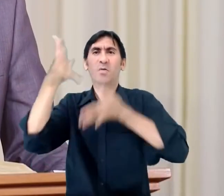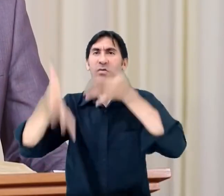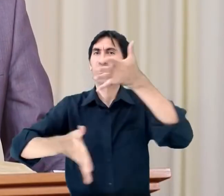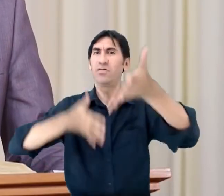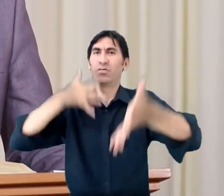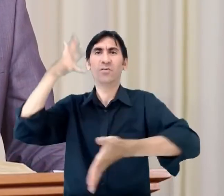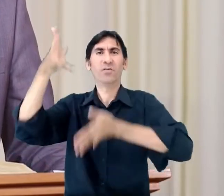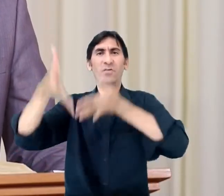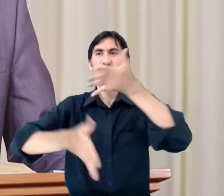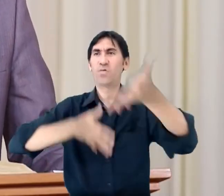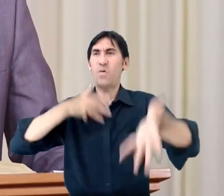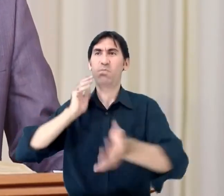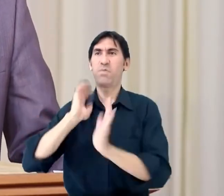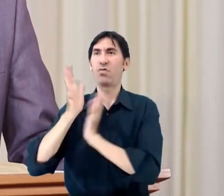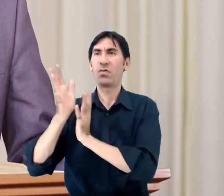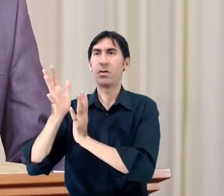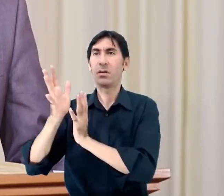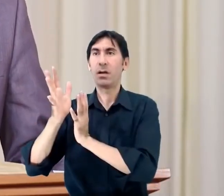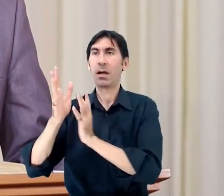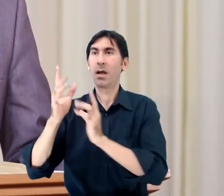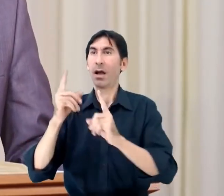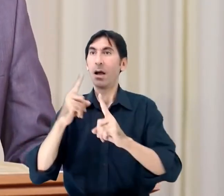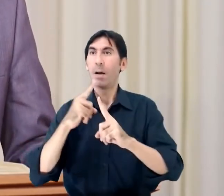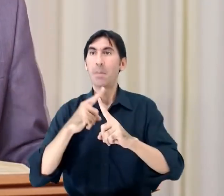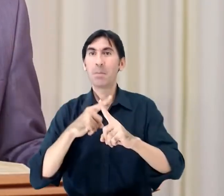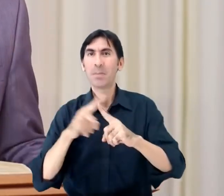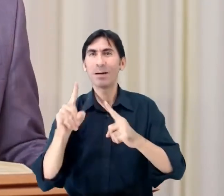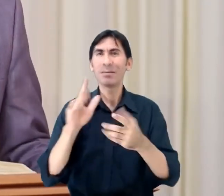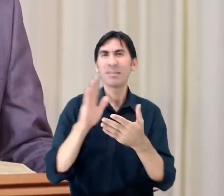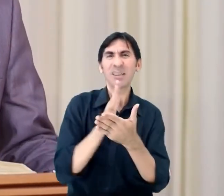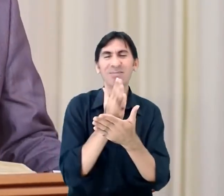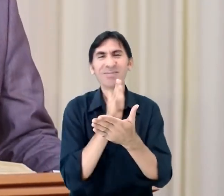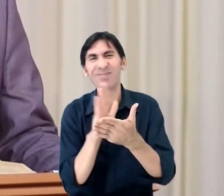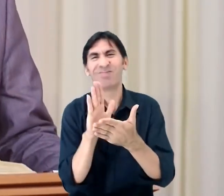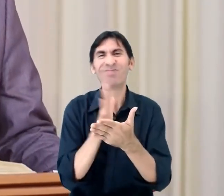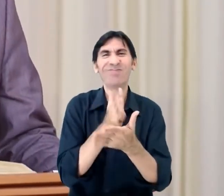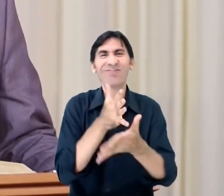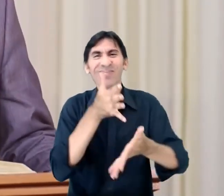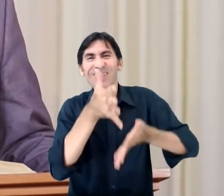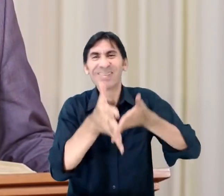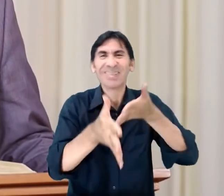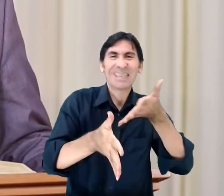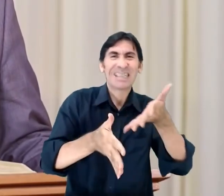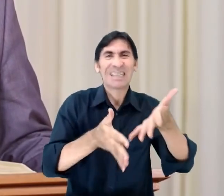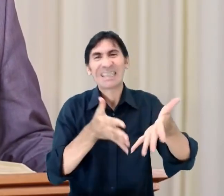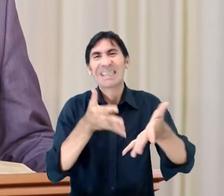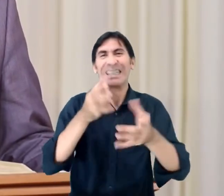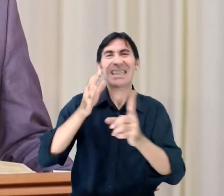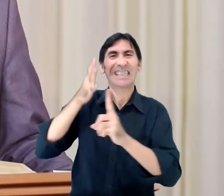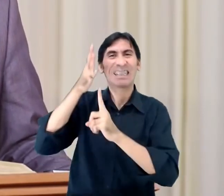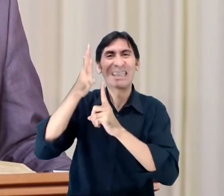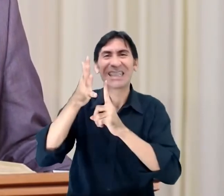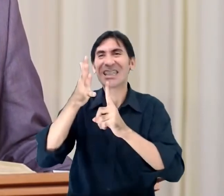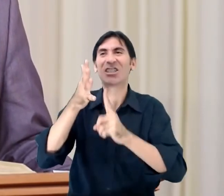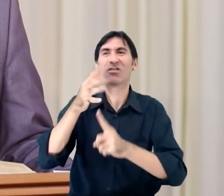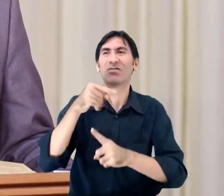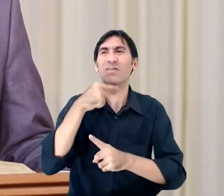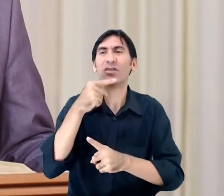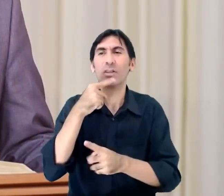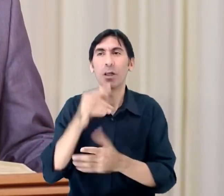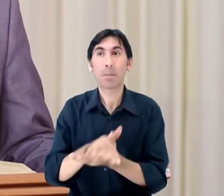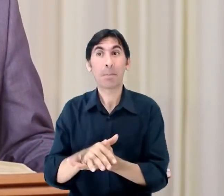verdade? Mas alguns passam por algumas dificuldades. Eu quero dizer para você uma